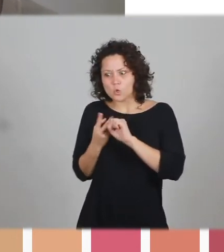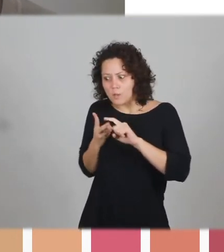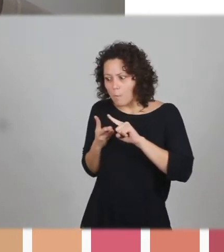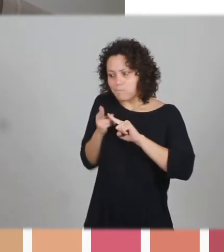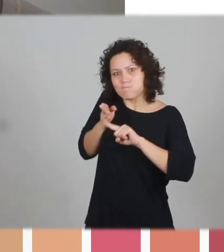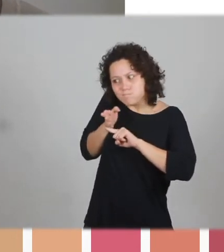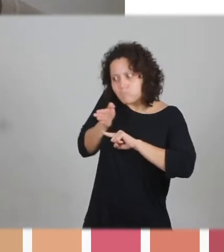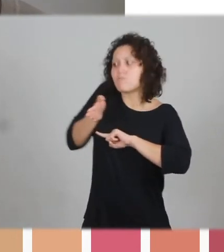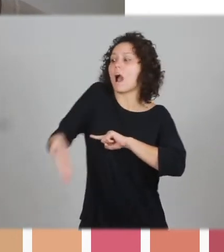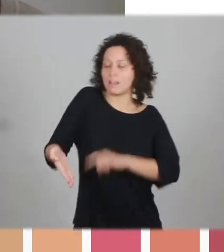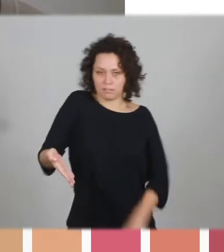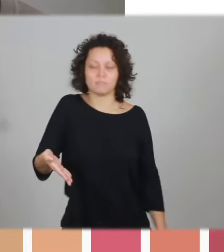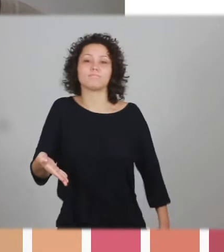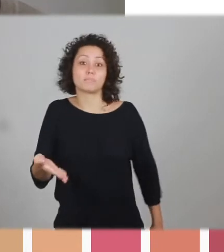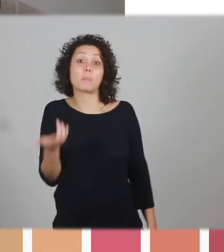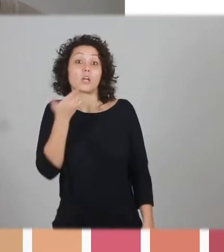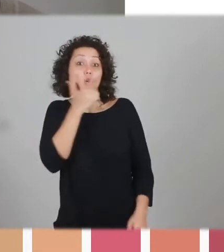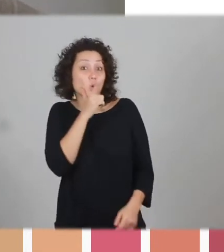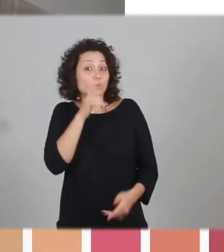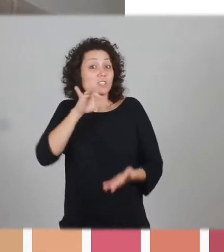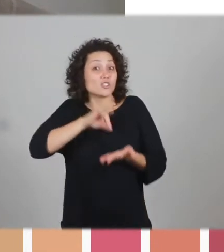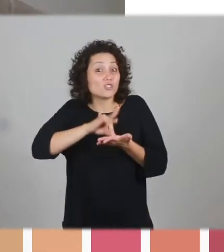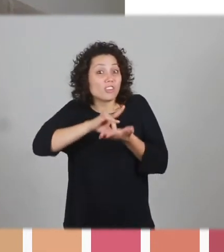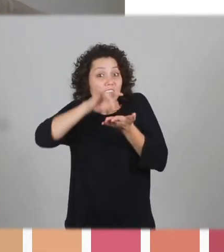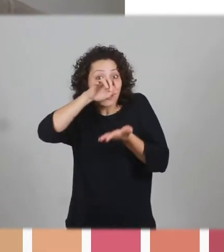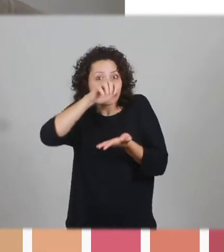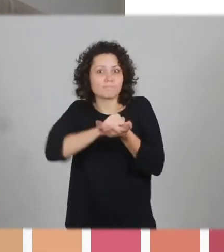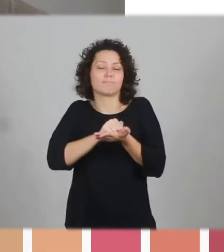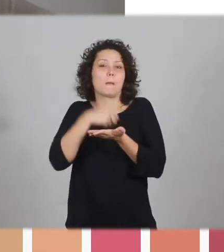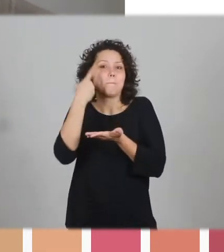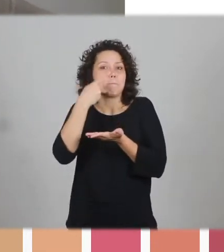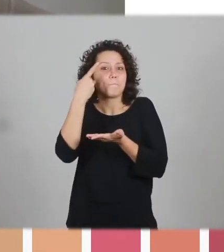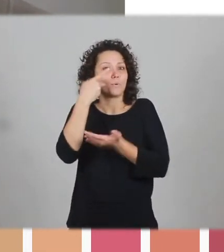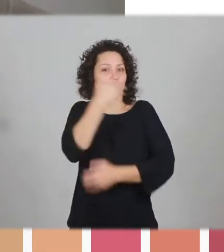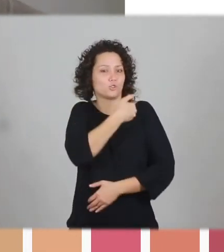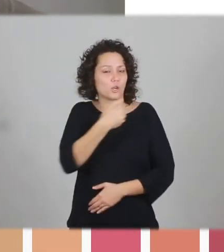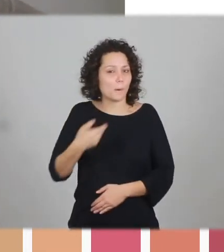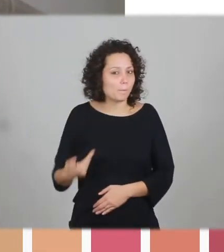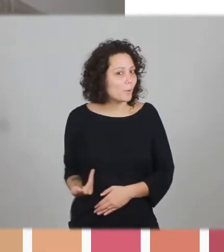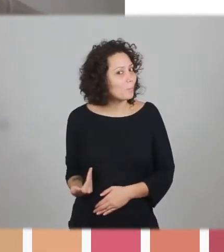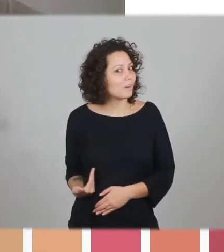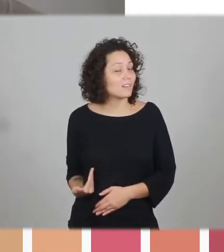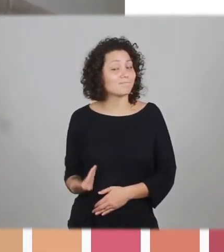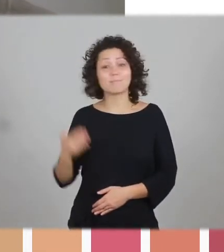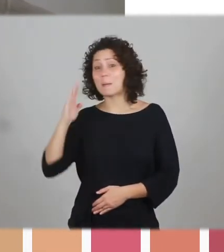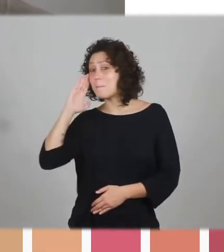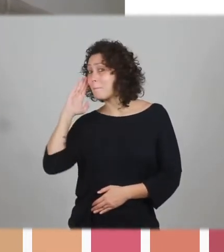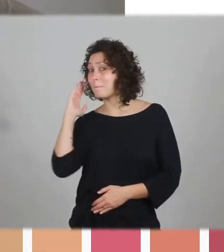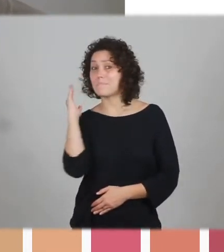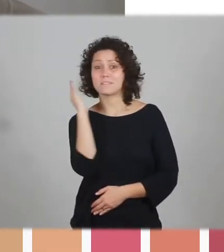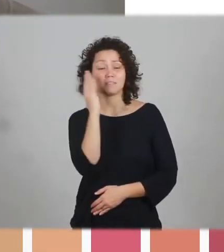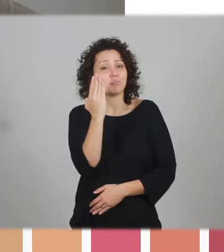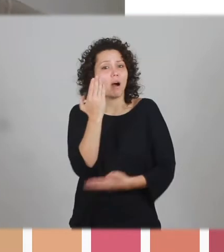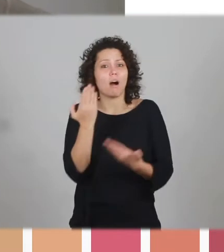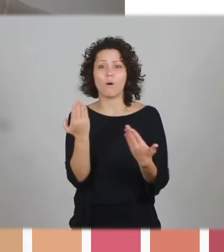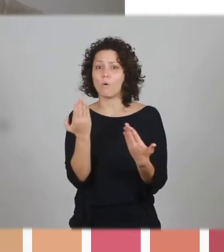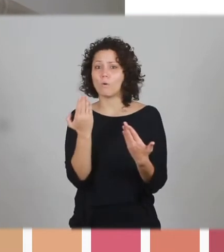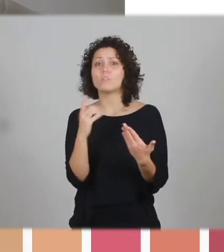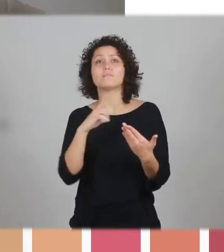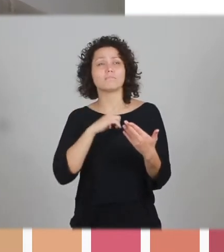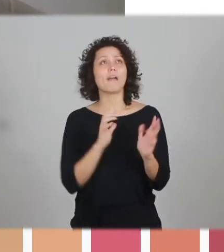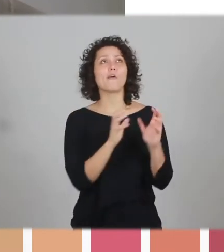garantir a efetividade das políticas públicas, é central que, para além dos diferentes grupos populacionais